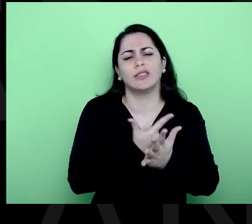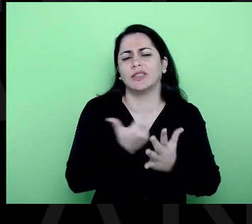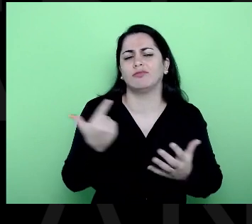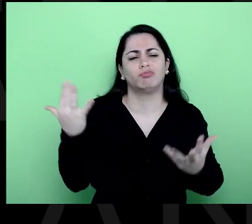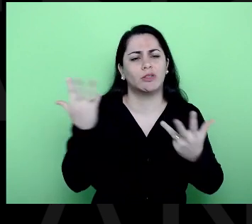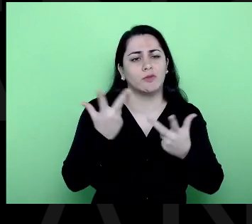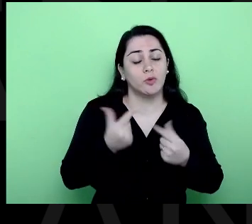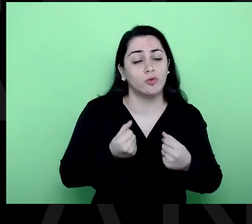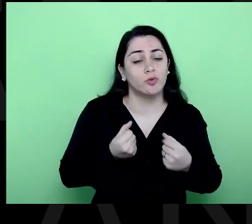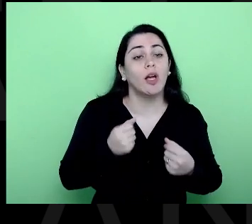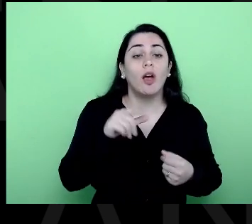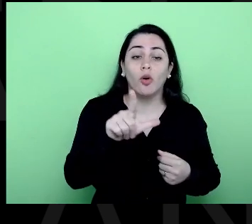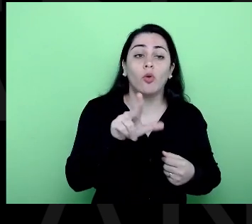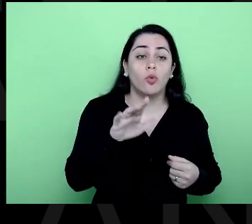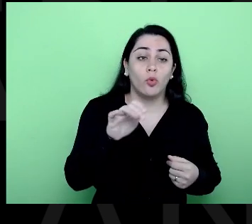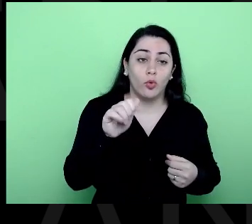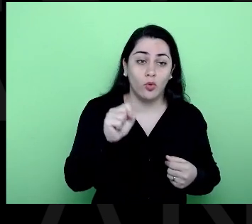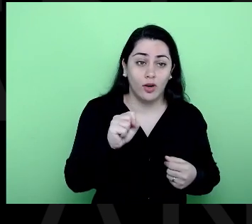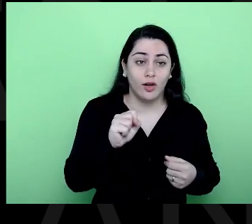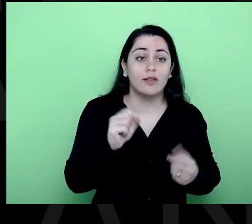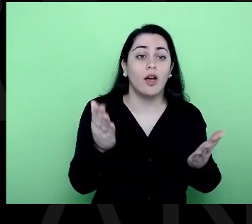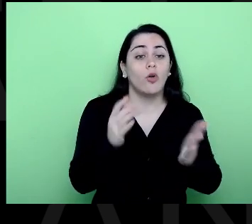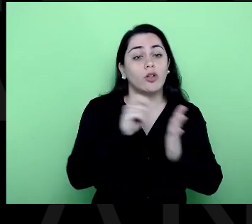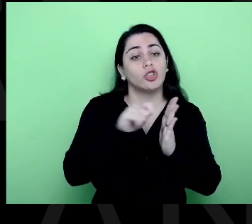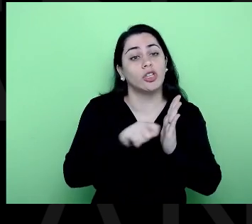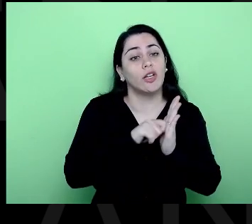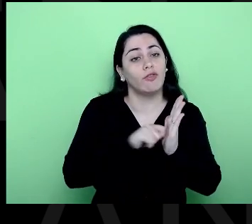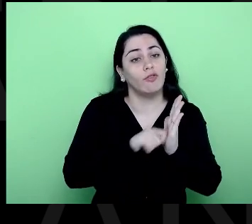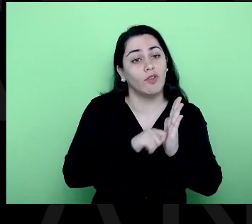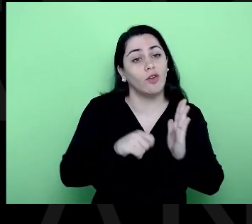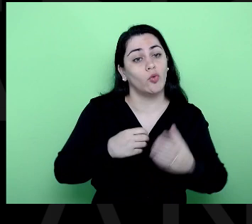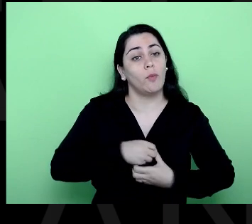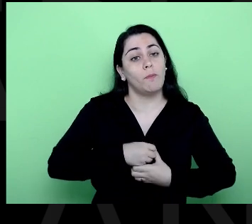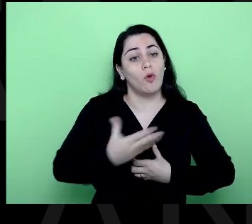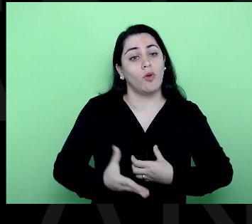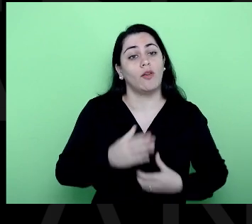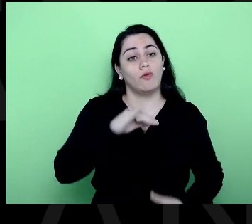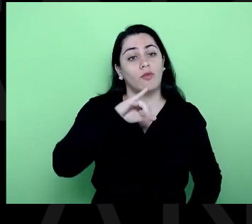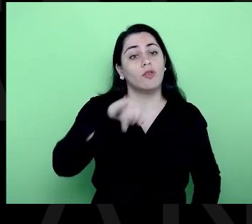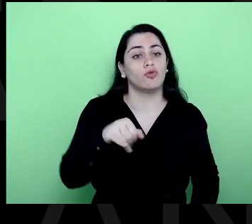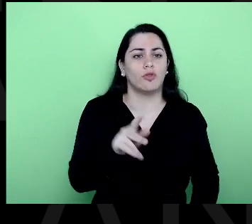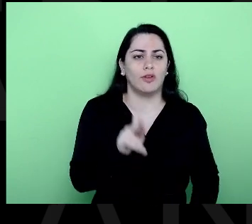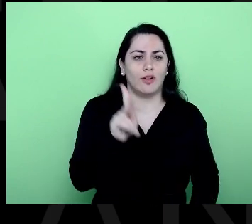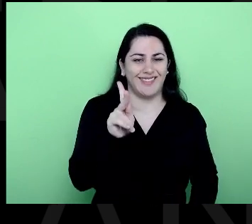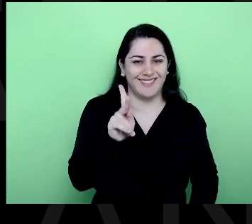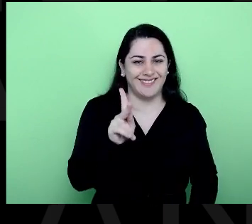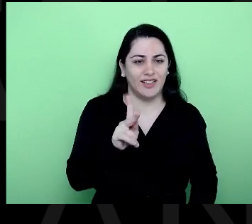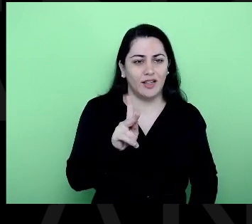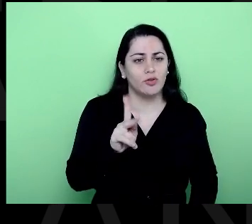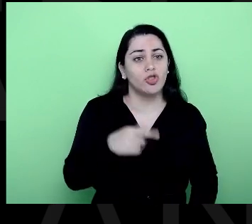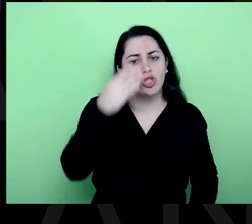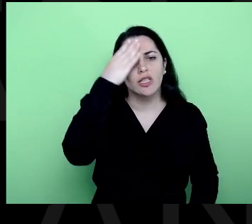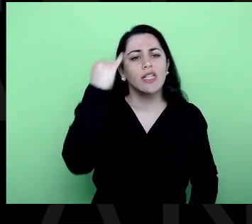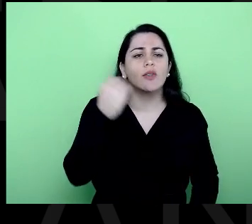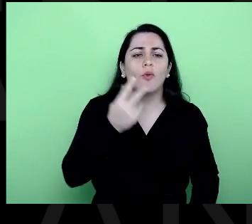livro sensacional, o Lucas Figueiredo está escrevendo a biografia do Juscelino. Quer dizer, isso eu acho que a gente esqueceu de falar, quando não